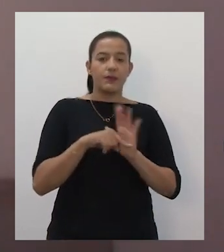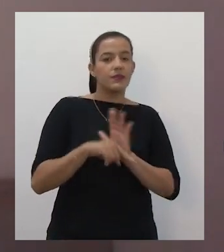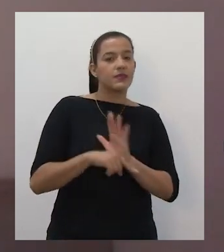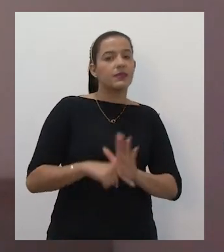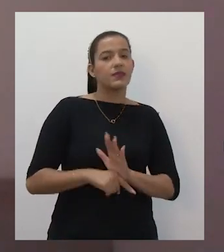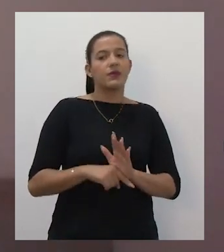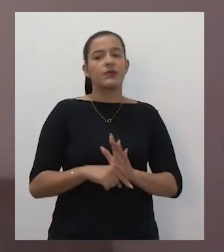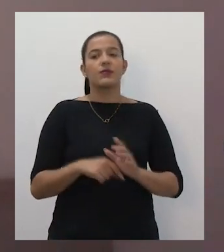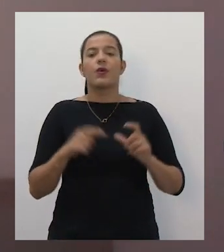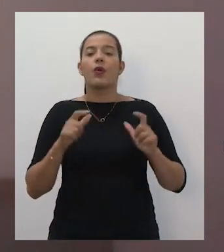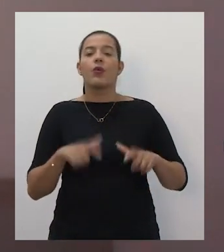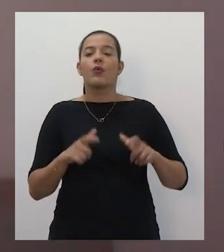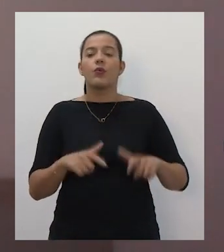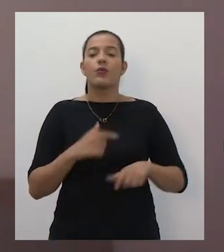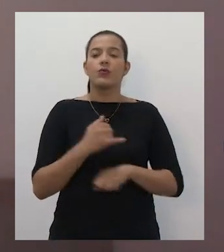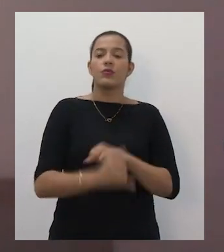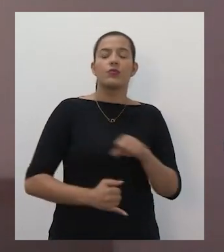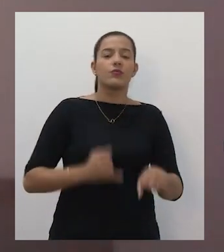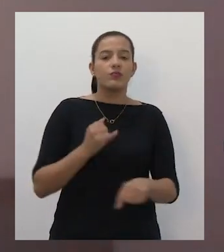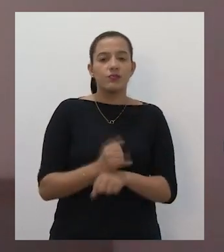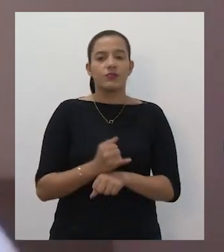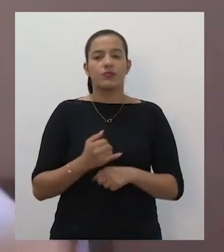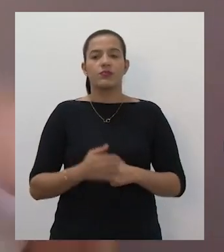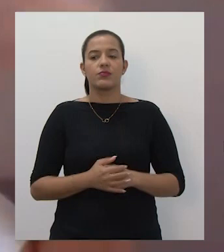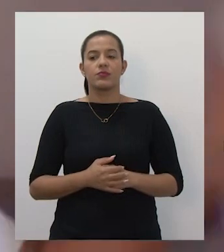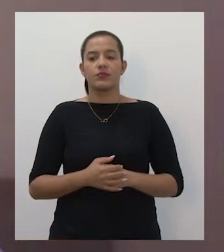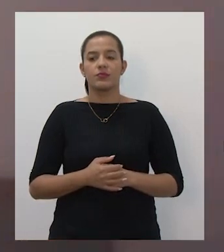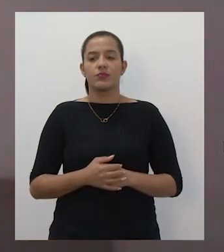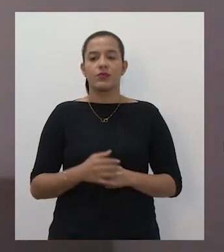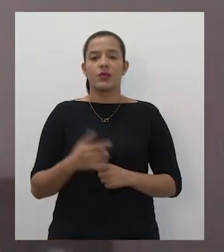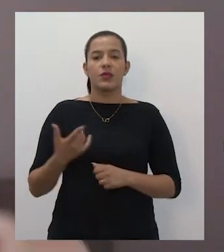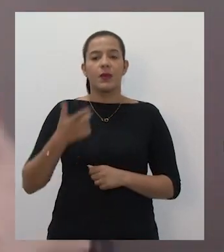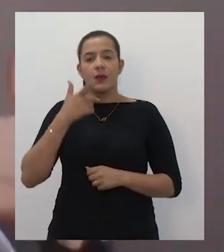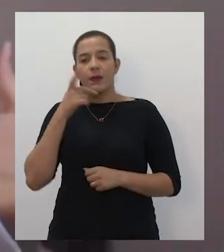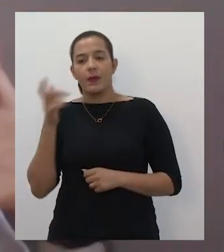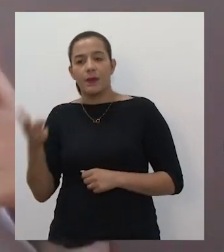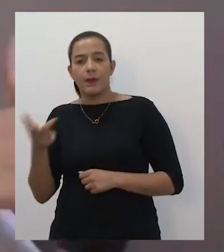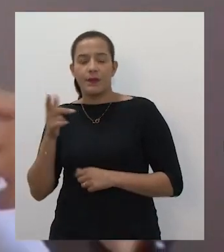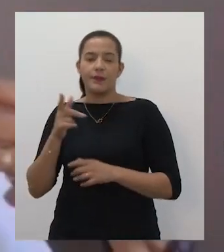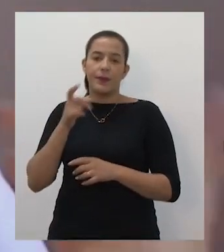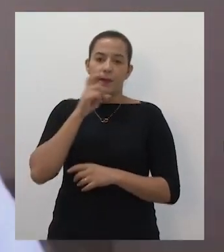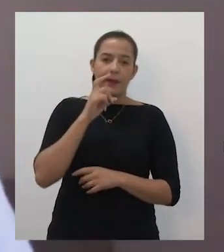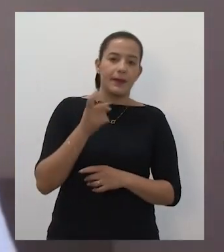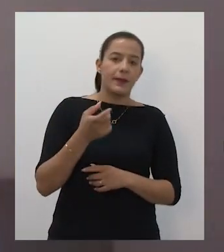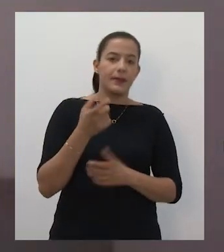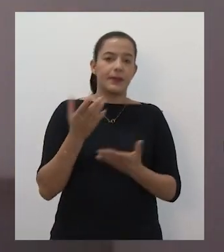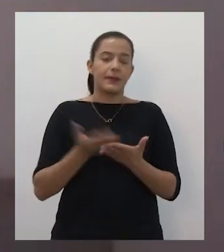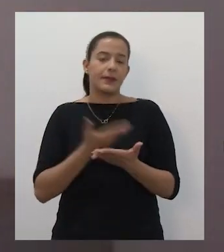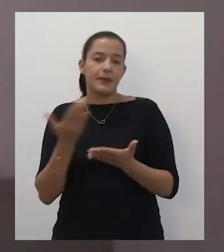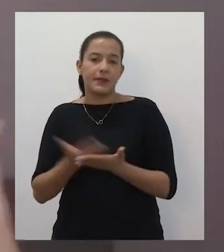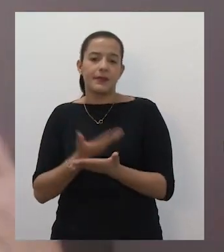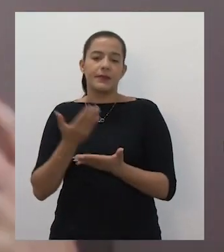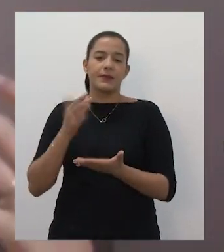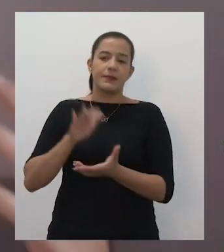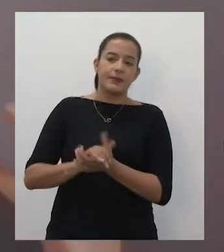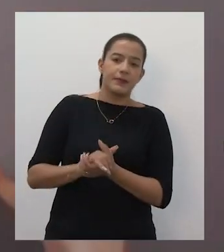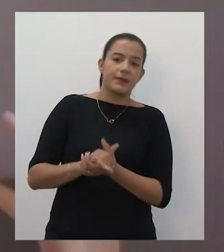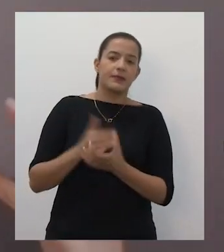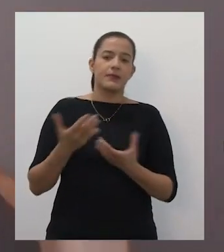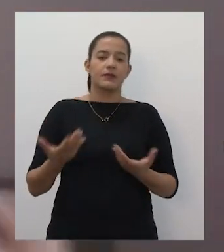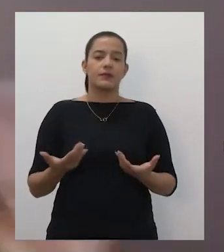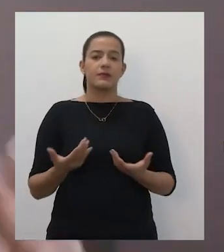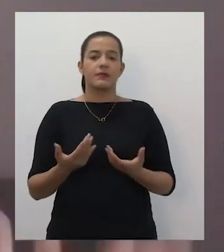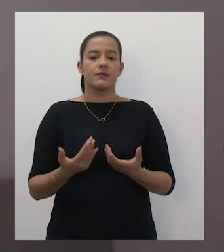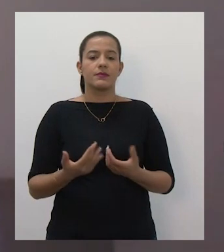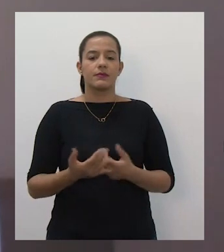Vou pesquisar onde? Internet, com o meu par, vou pesquisar em livros. Então,